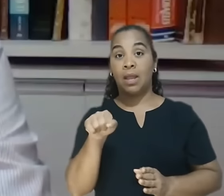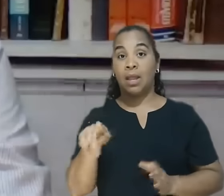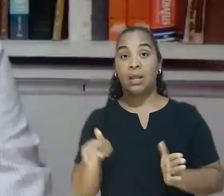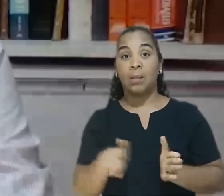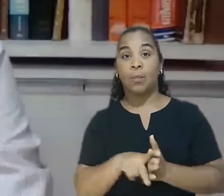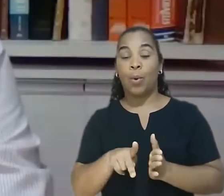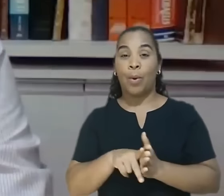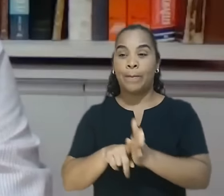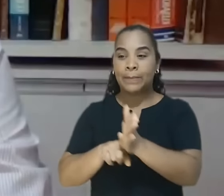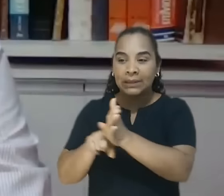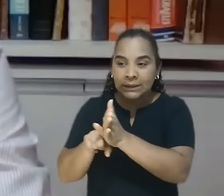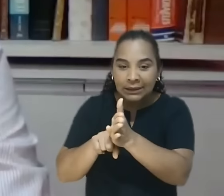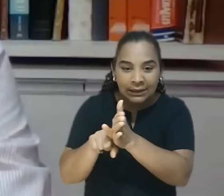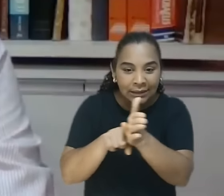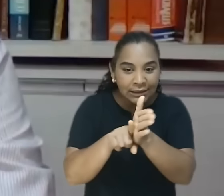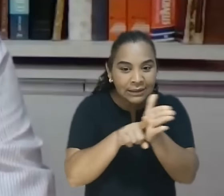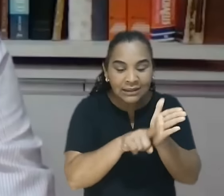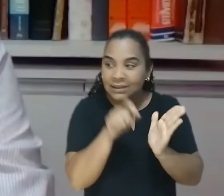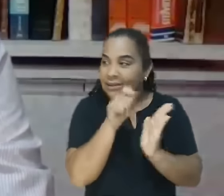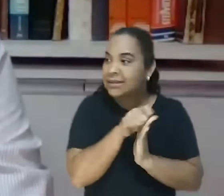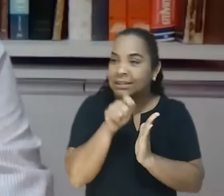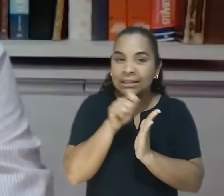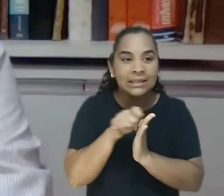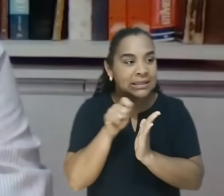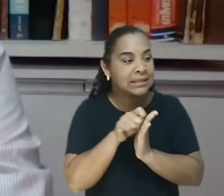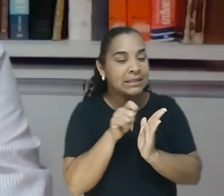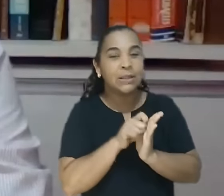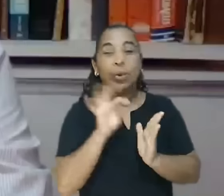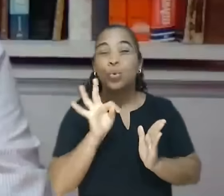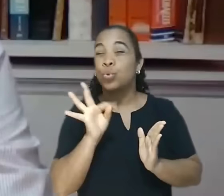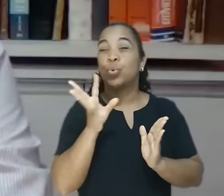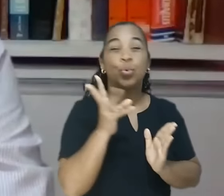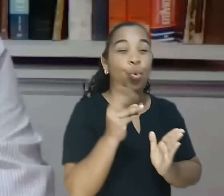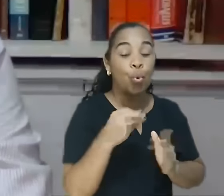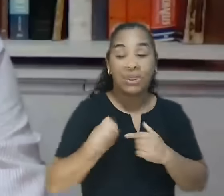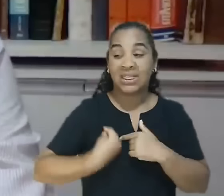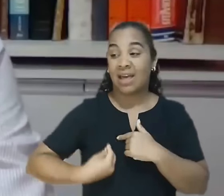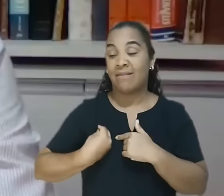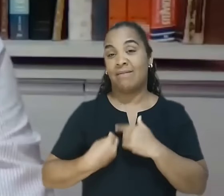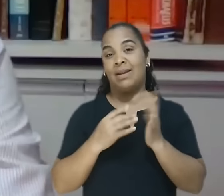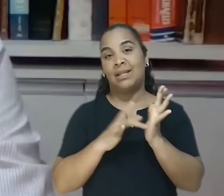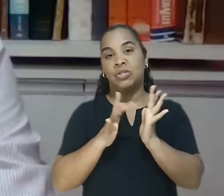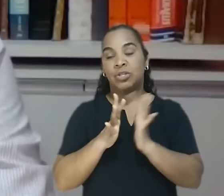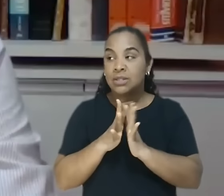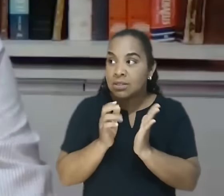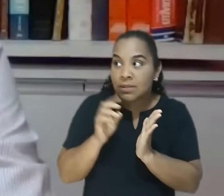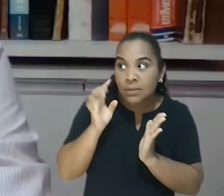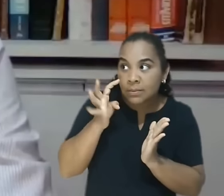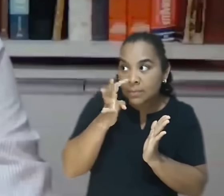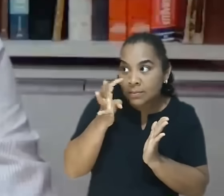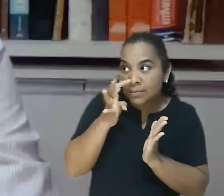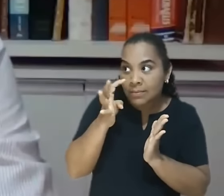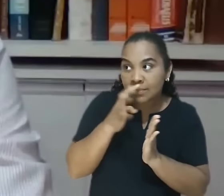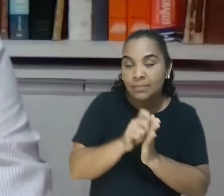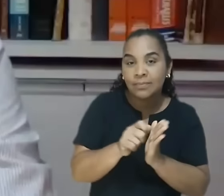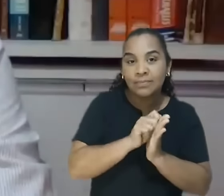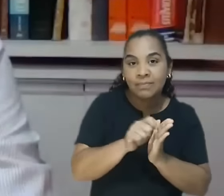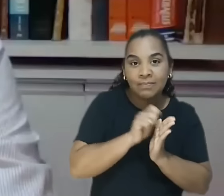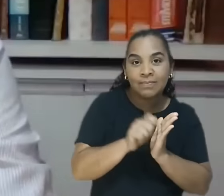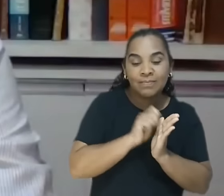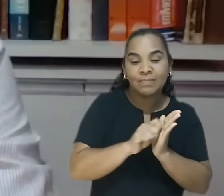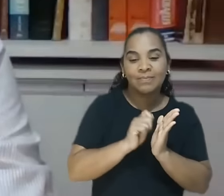ele era Uma espécie De amanuense Que ia anotando Aquilo que Jesus Fazia de diferente E depois Os seus seguidores Aqueles que